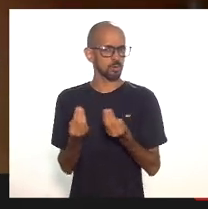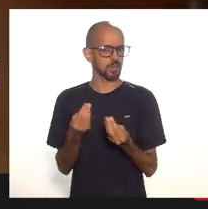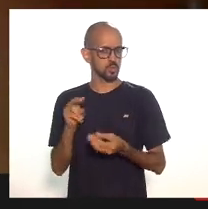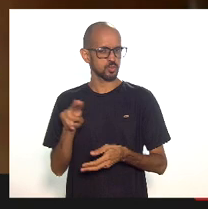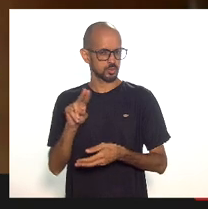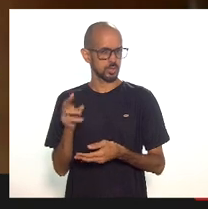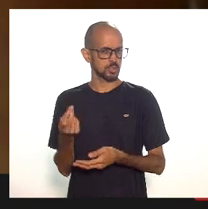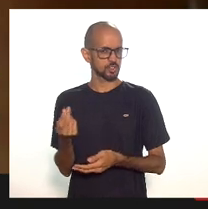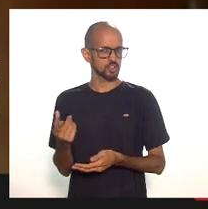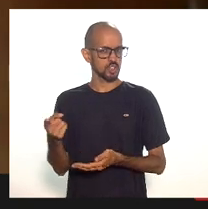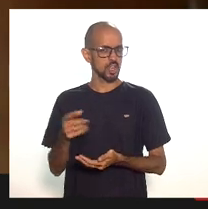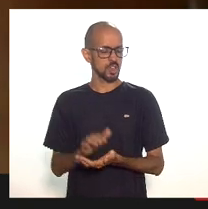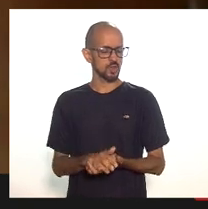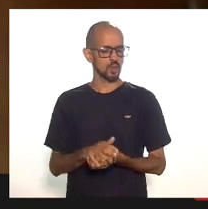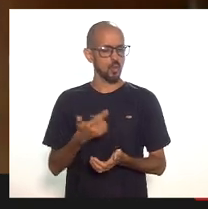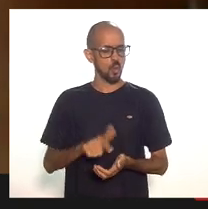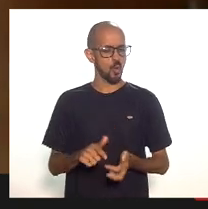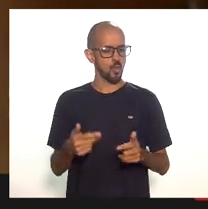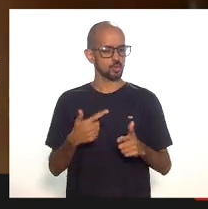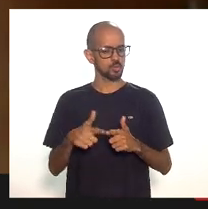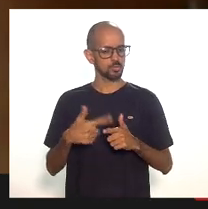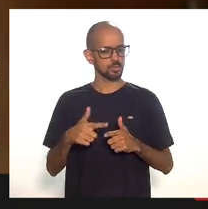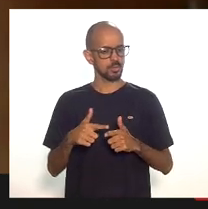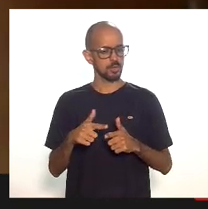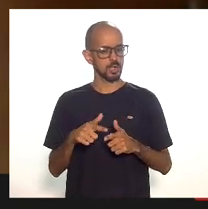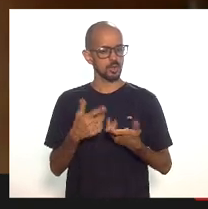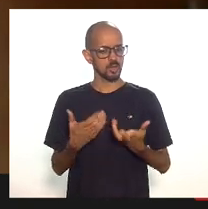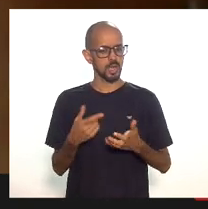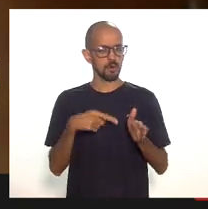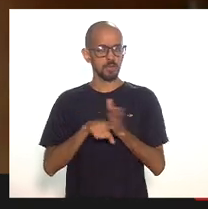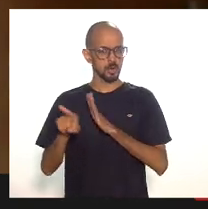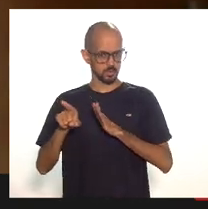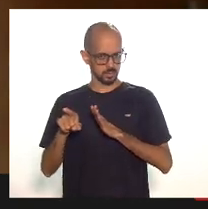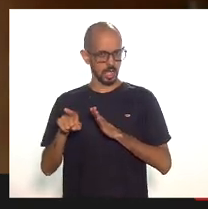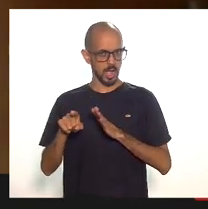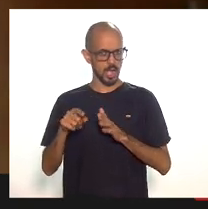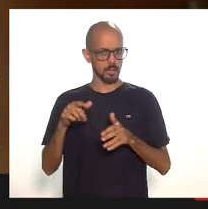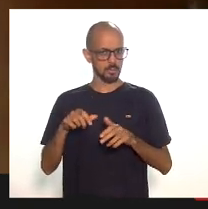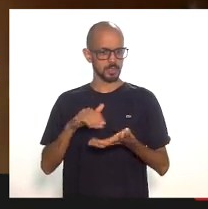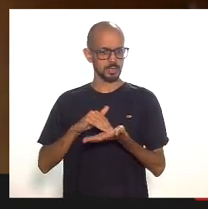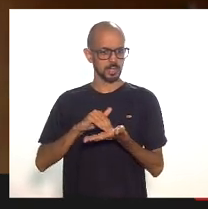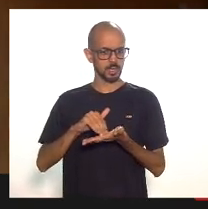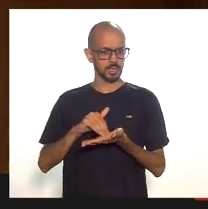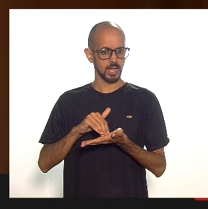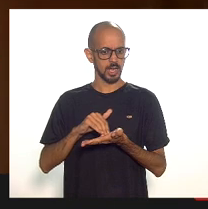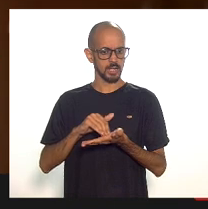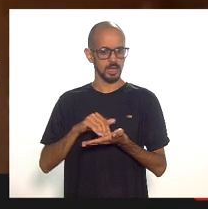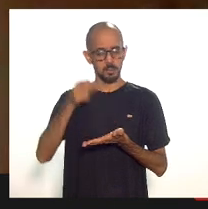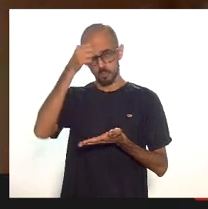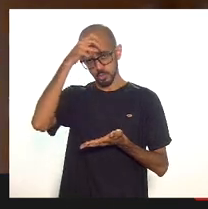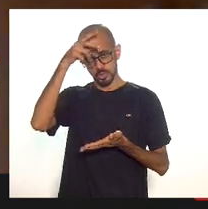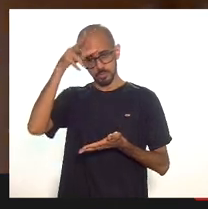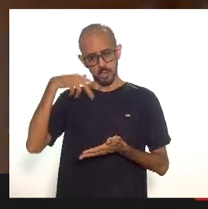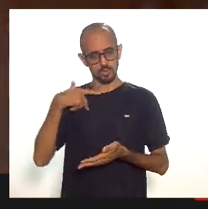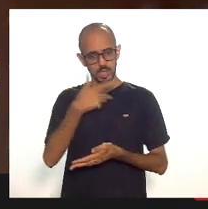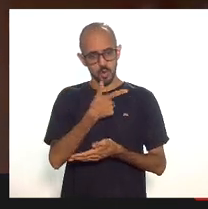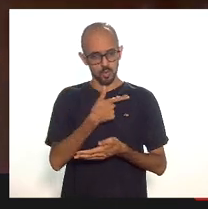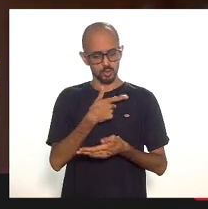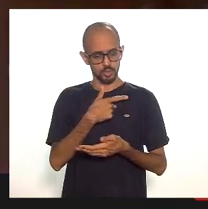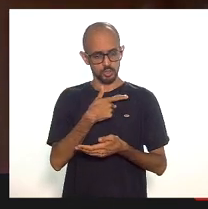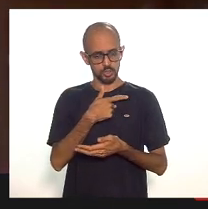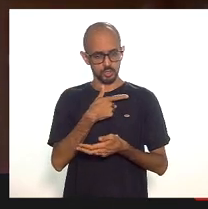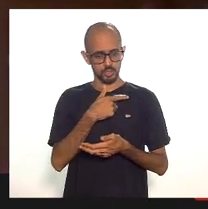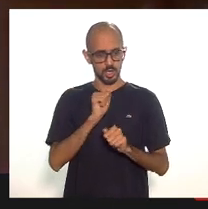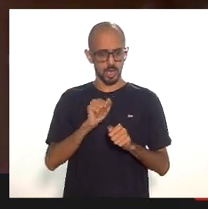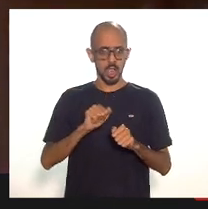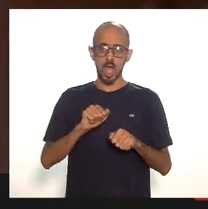com que velocidade. Outra questão que eu faço agora à Secretaria Municipal de Saúde, e já vou concluir, Paulo Pinheiro, tendo em vista que a